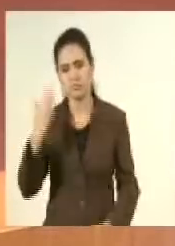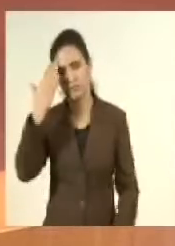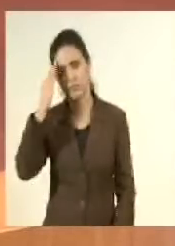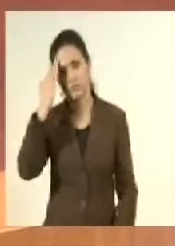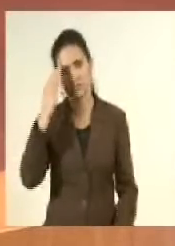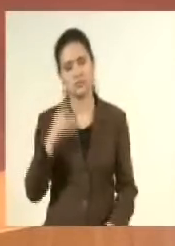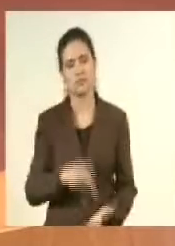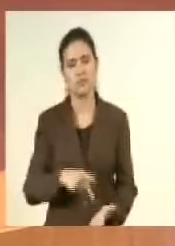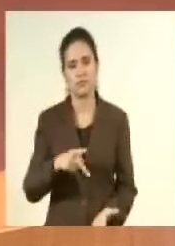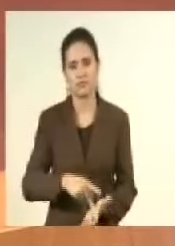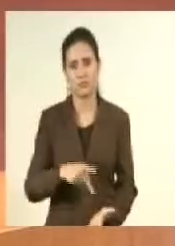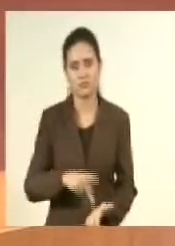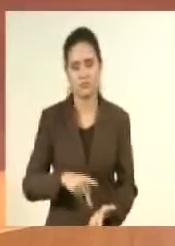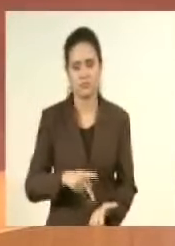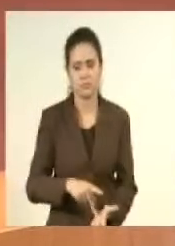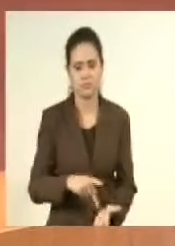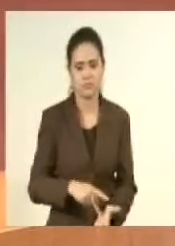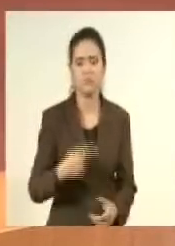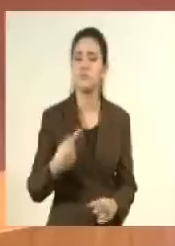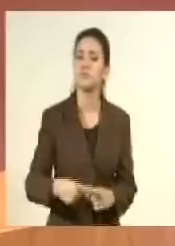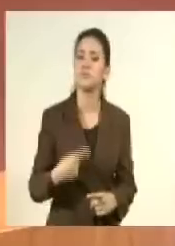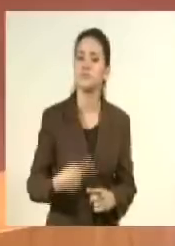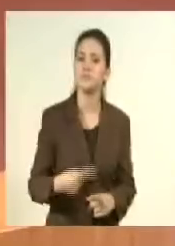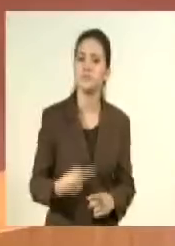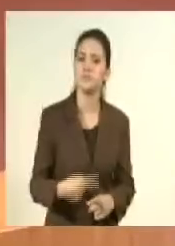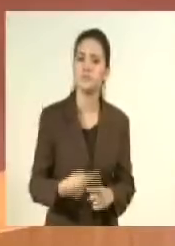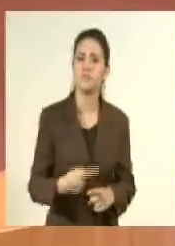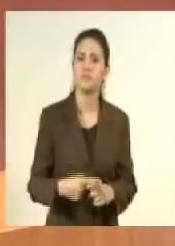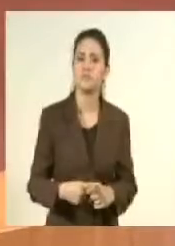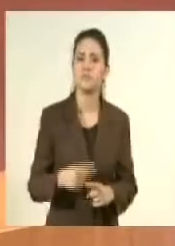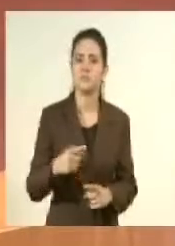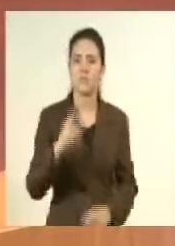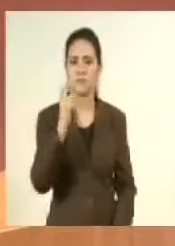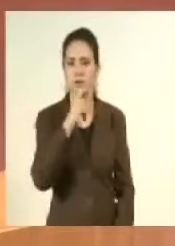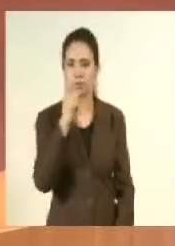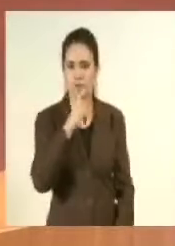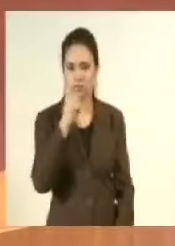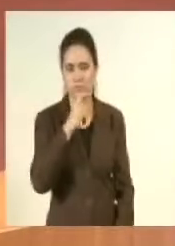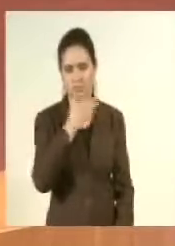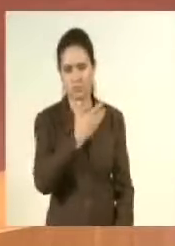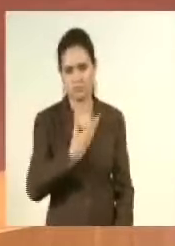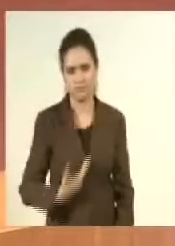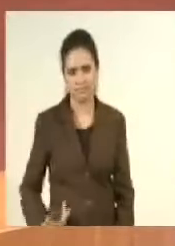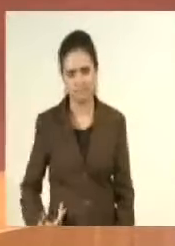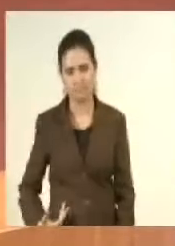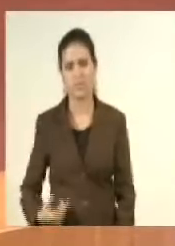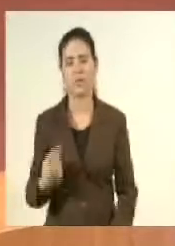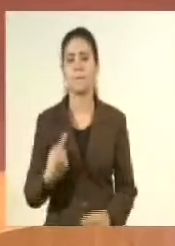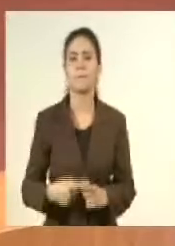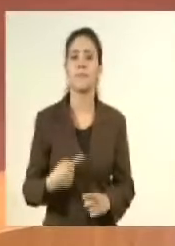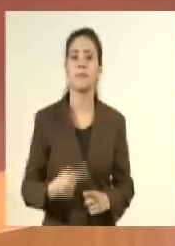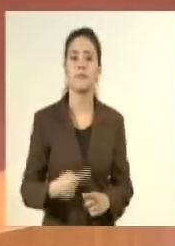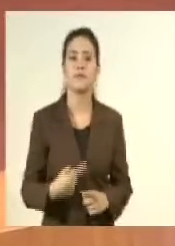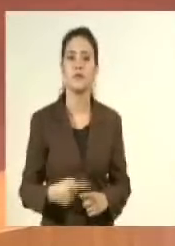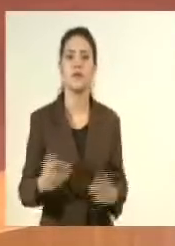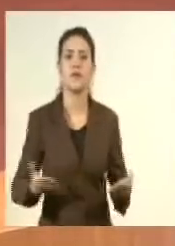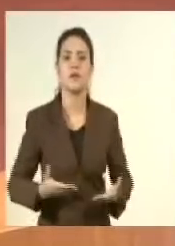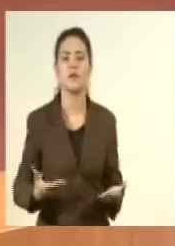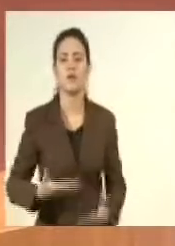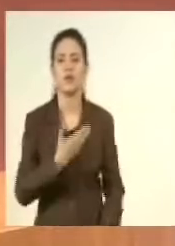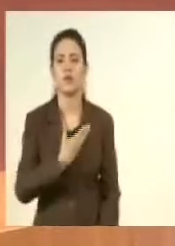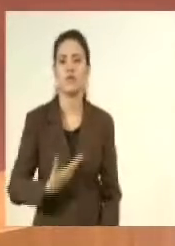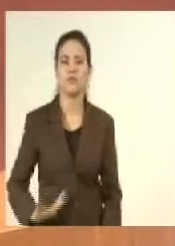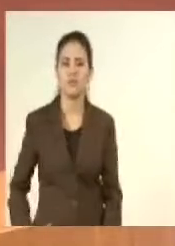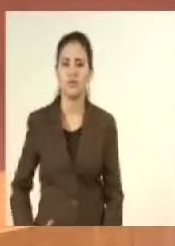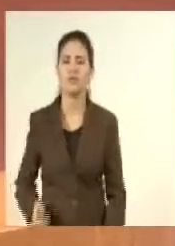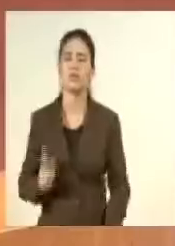realmente por que essa omissão do governo, por que agora o governo vai ficar